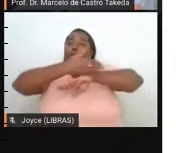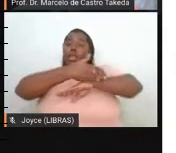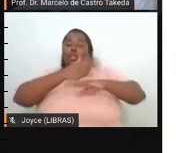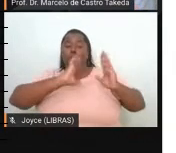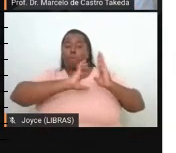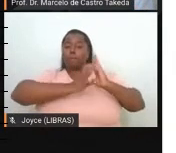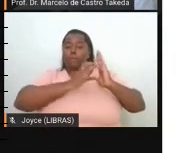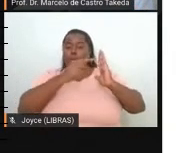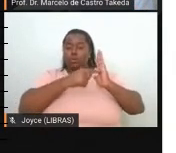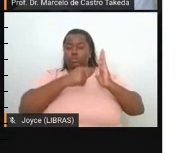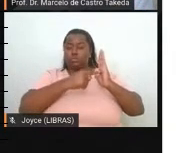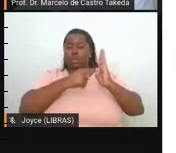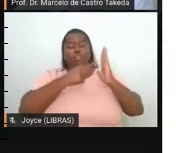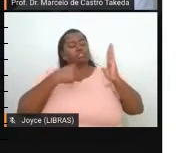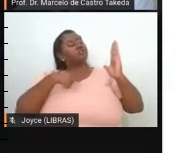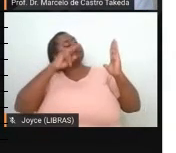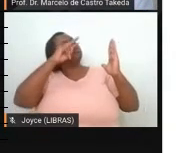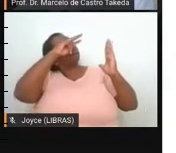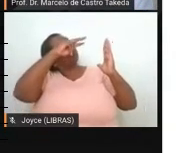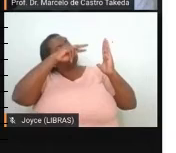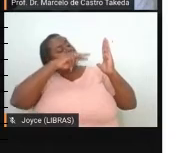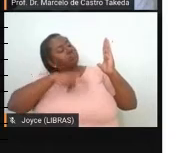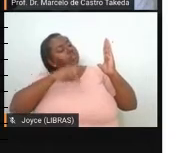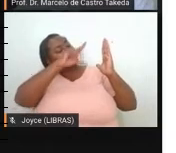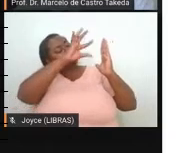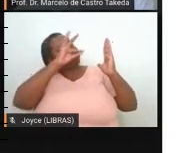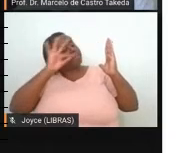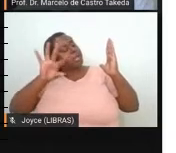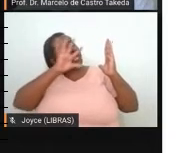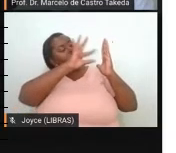escolher. Eu, particularmente, tenho um conjunto de questões que são de